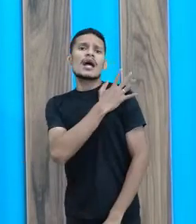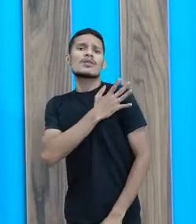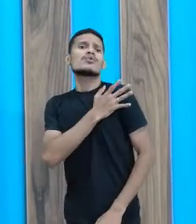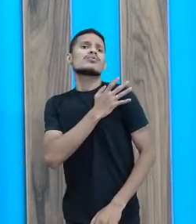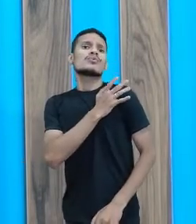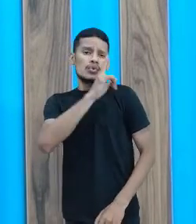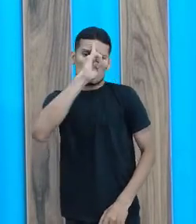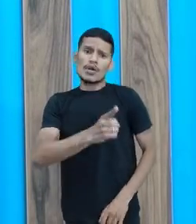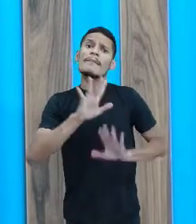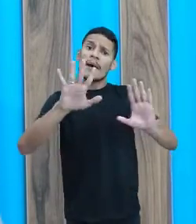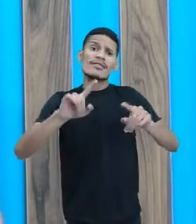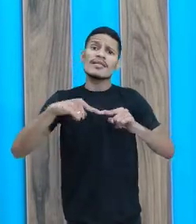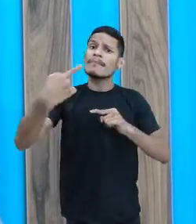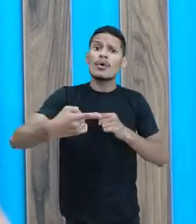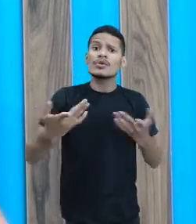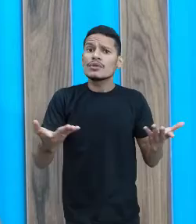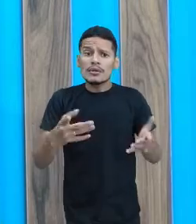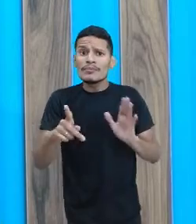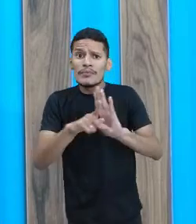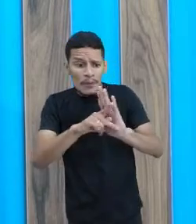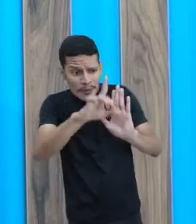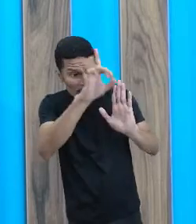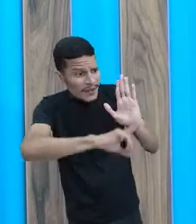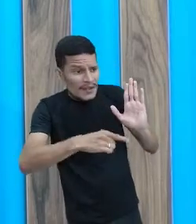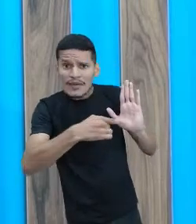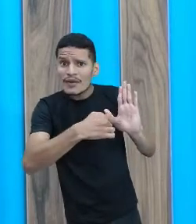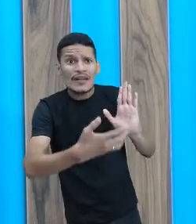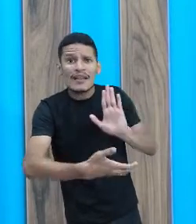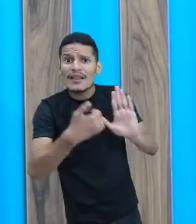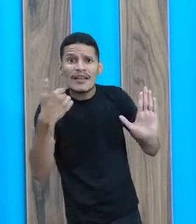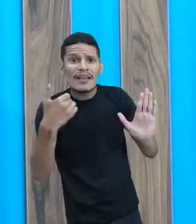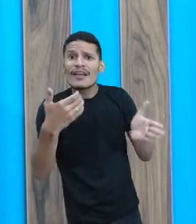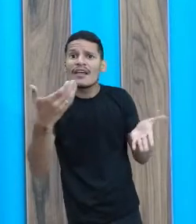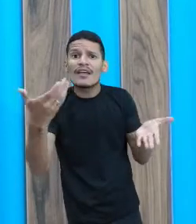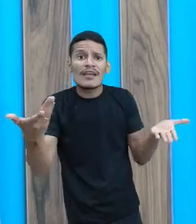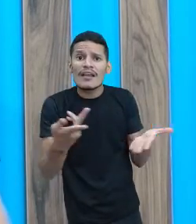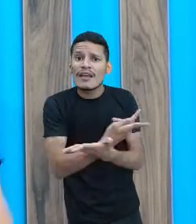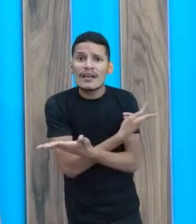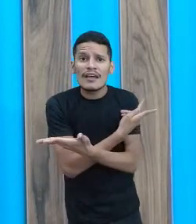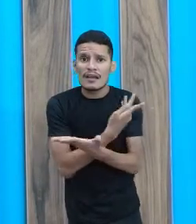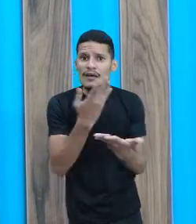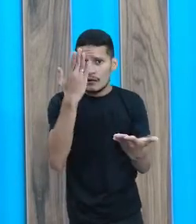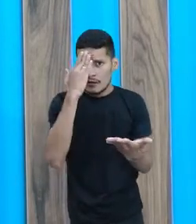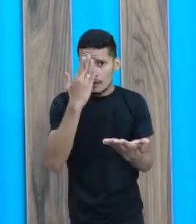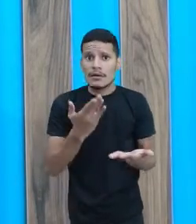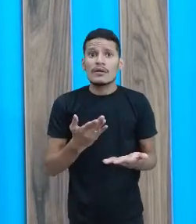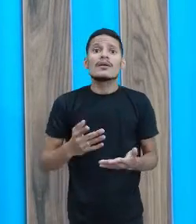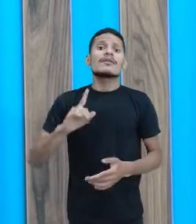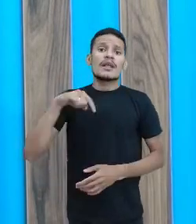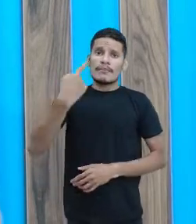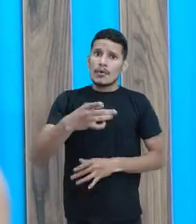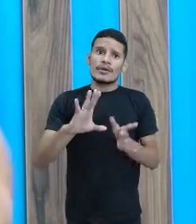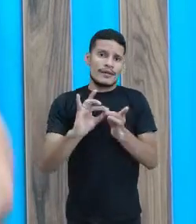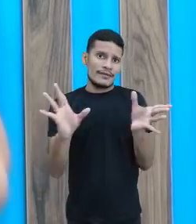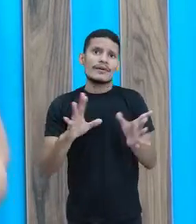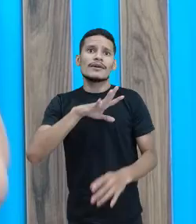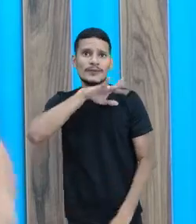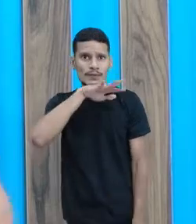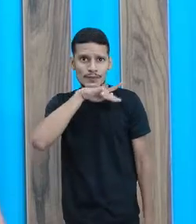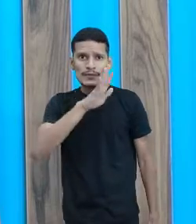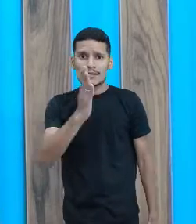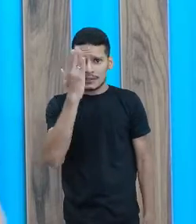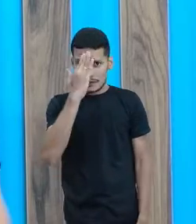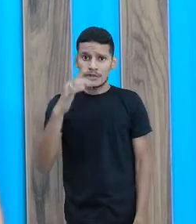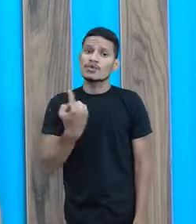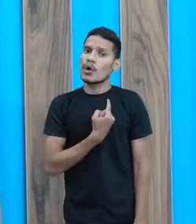depois se deu muito mal, porque viu que seus direitos foram tirados, né? Então, depois, para se livrar, foi ruim. Então, é importante a gente pensar um